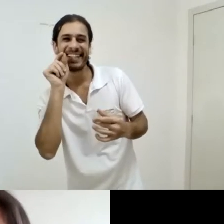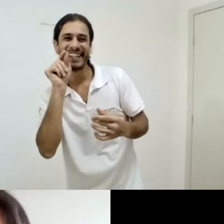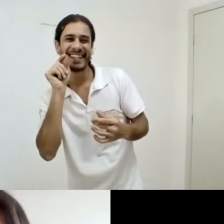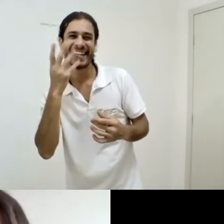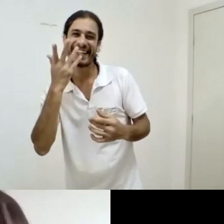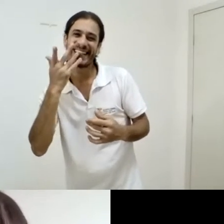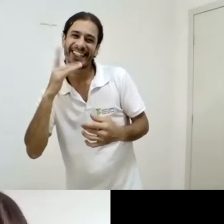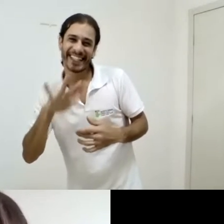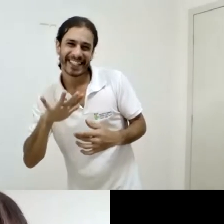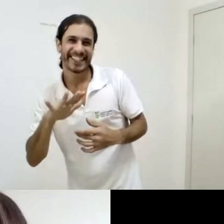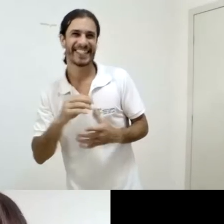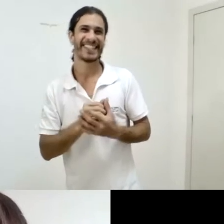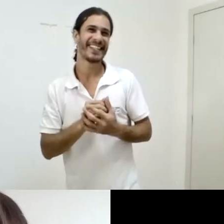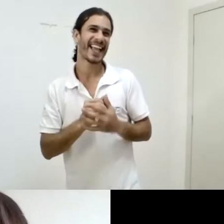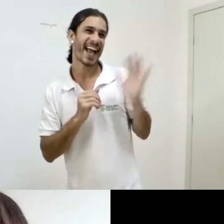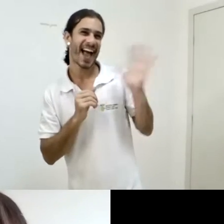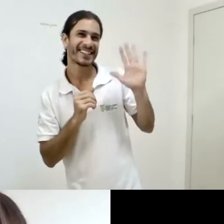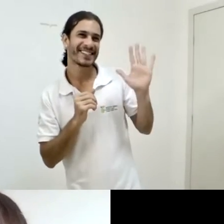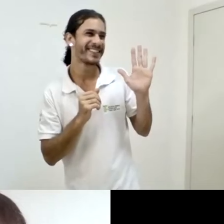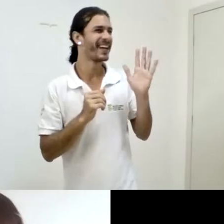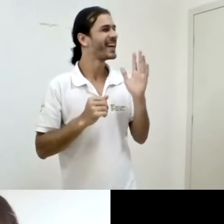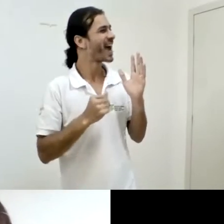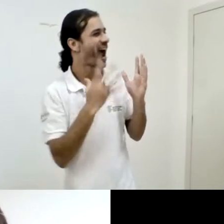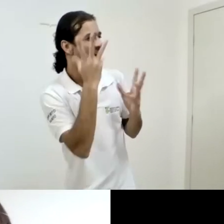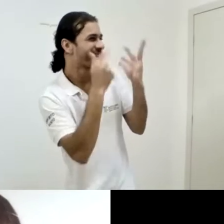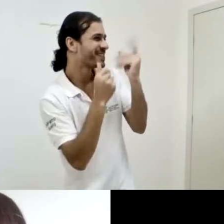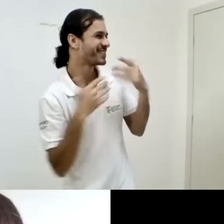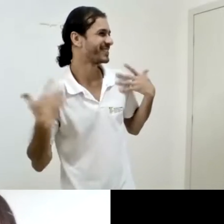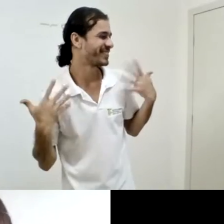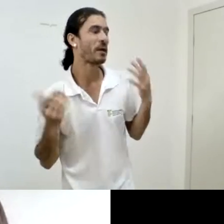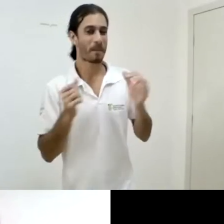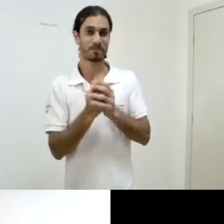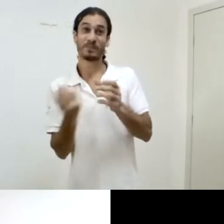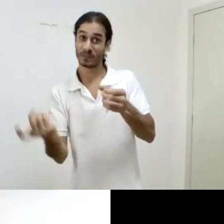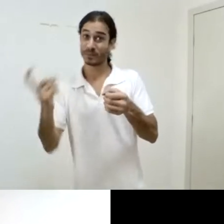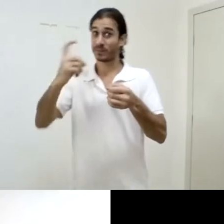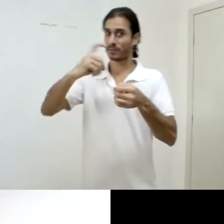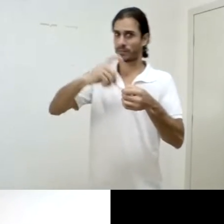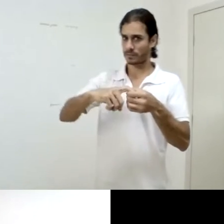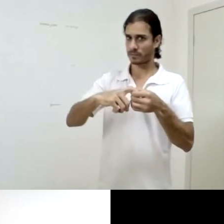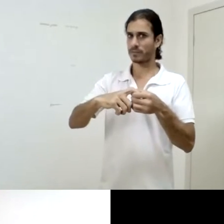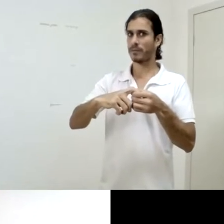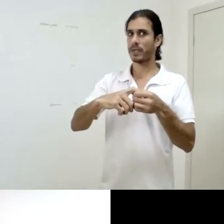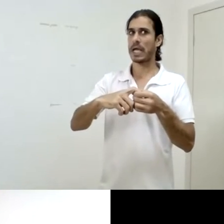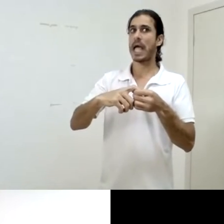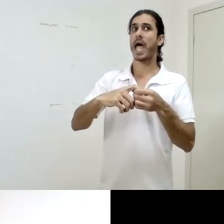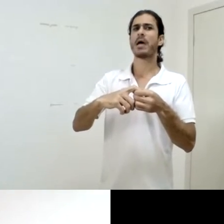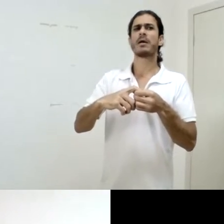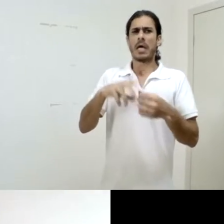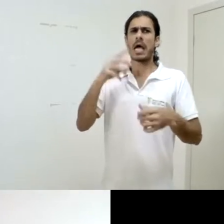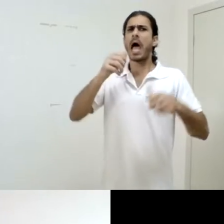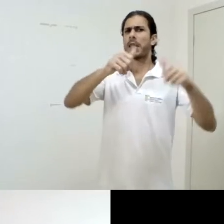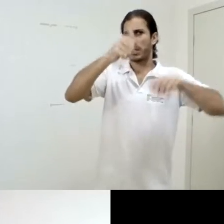Que alegria, que coisa linda. Beijo. que é quantitativo, né?